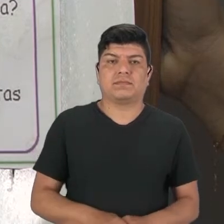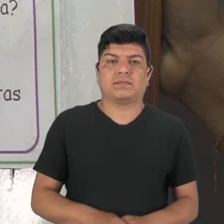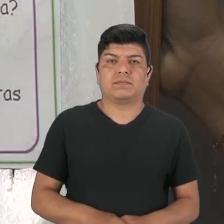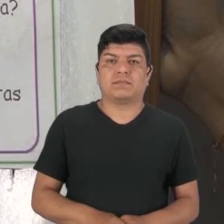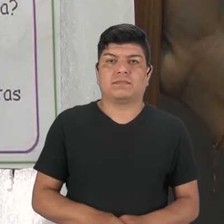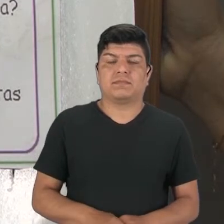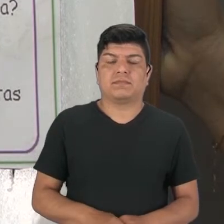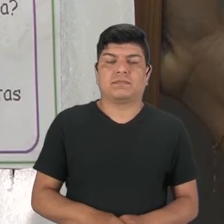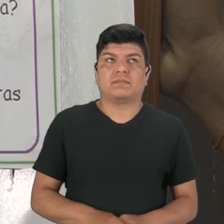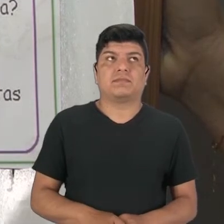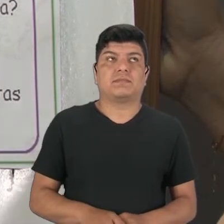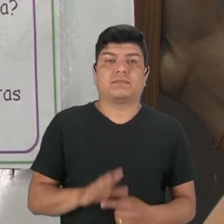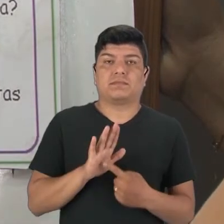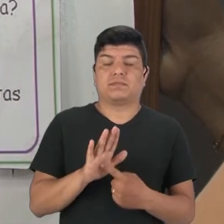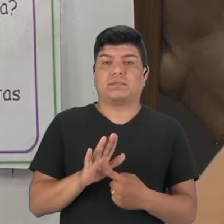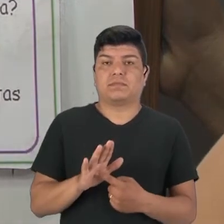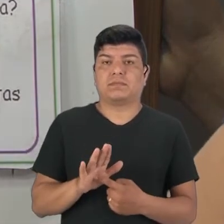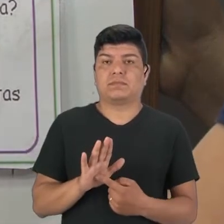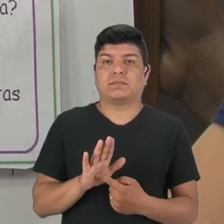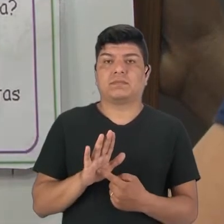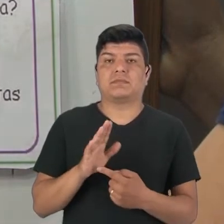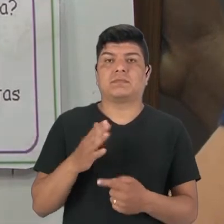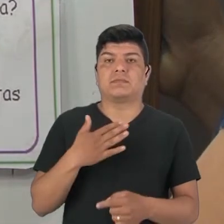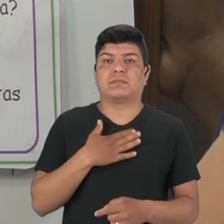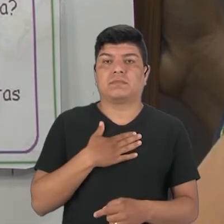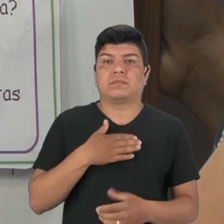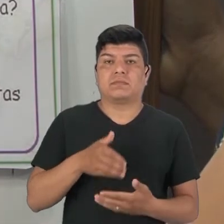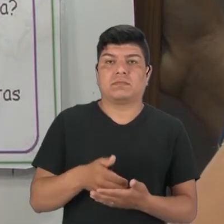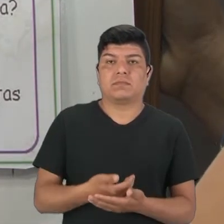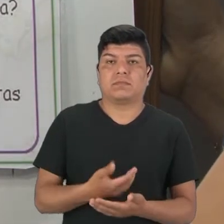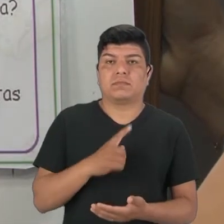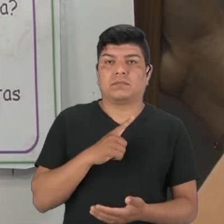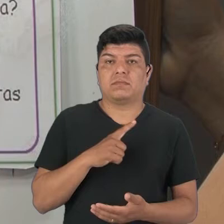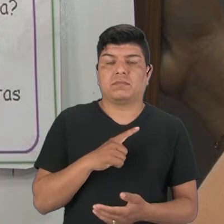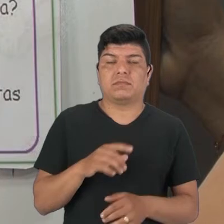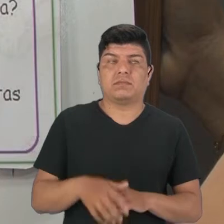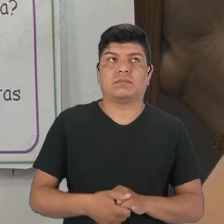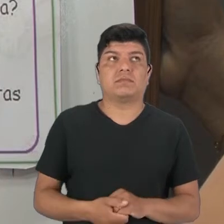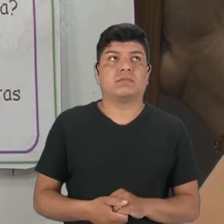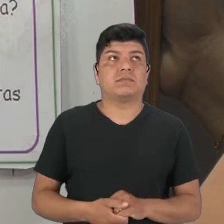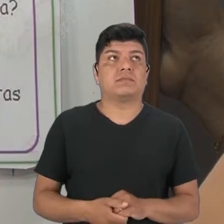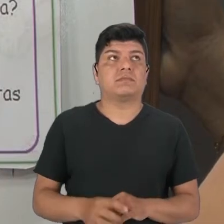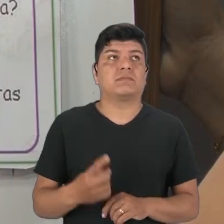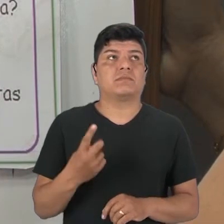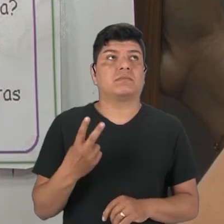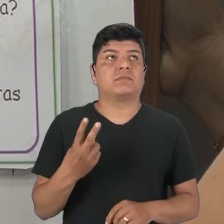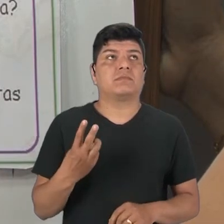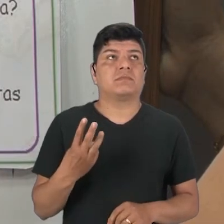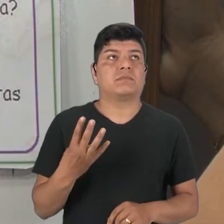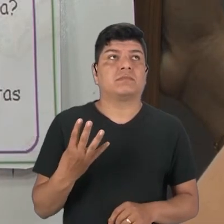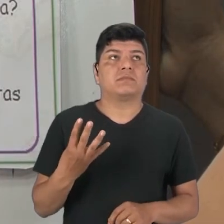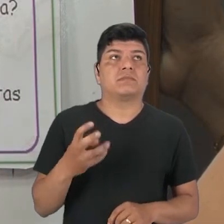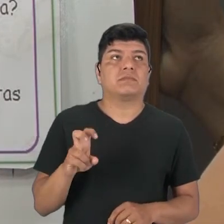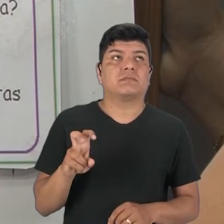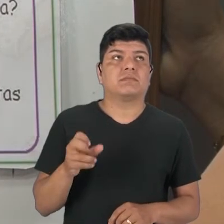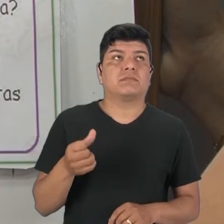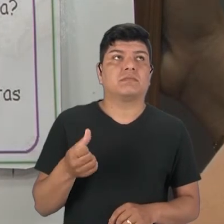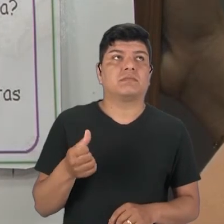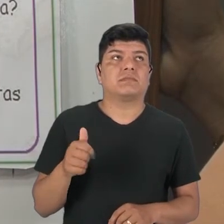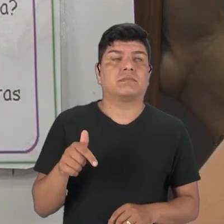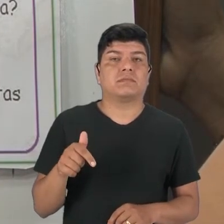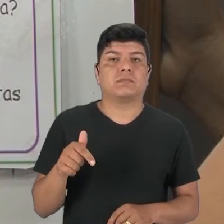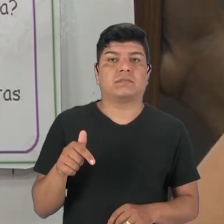Tá? Então, ele tá mostrando aqui, apresentando para mim abacateiros que nós temos 1, 2, 3, 4,